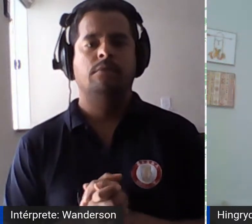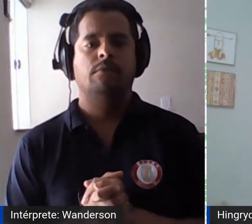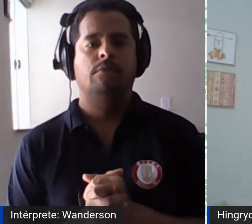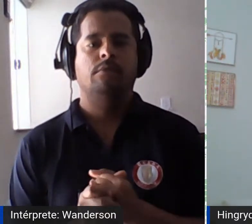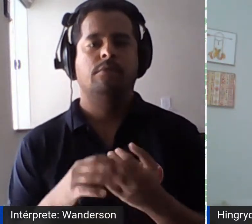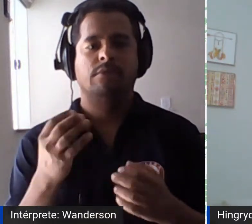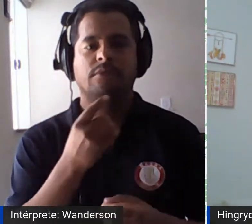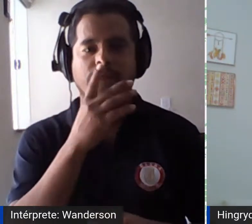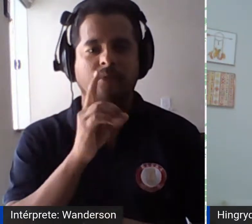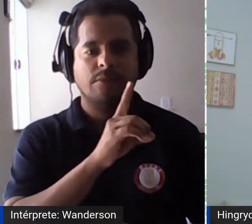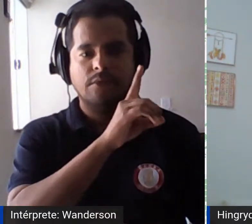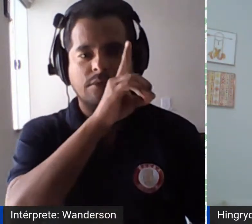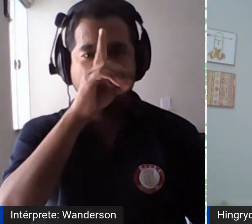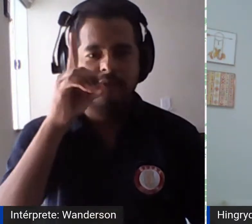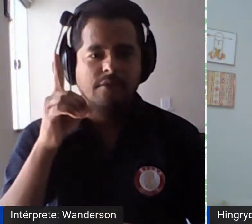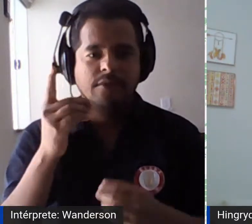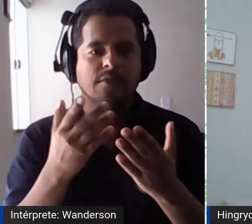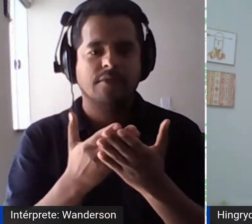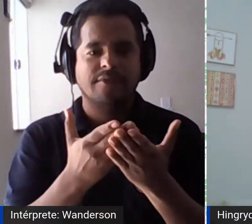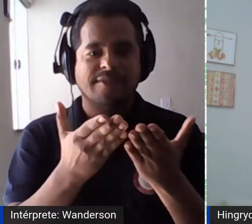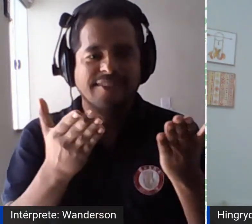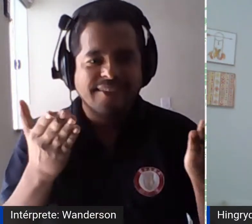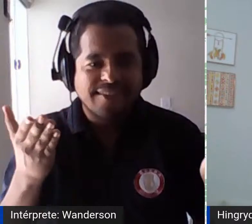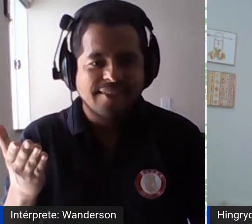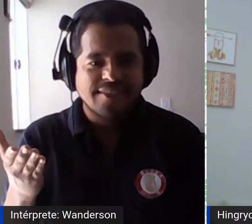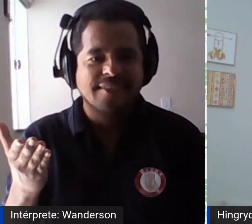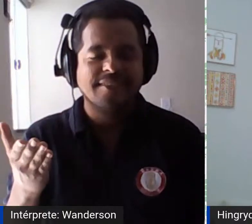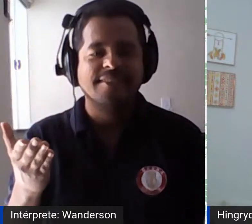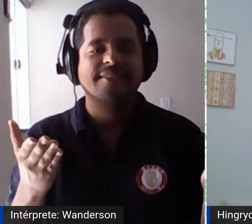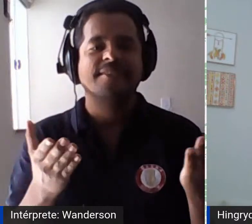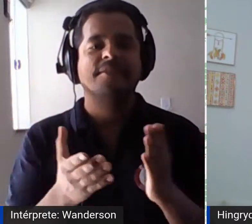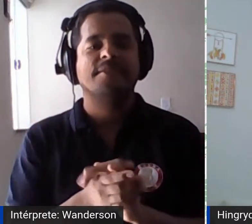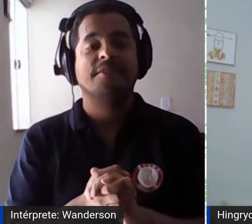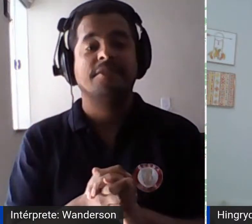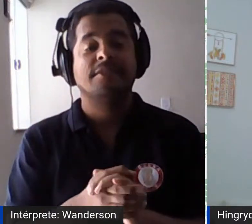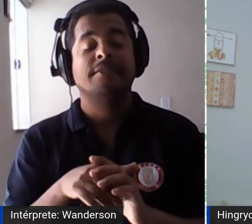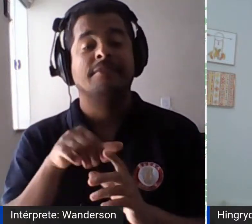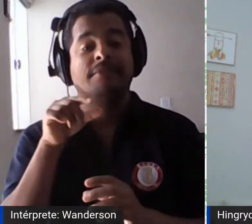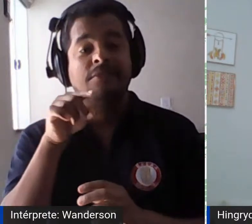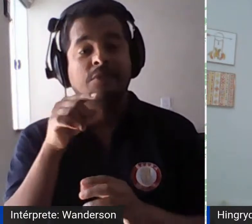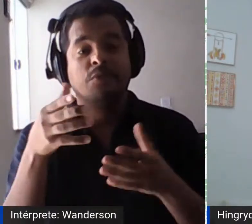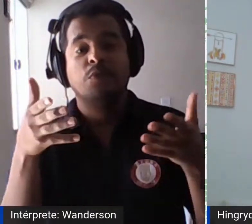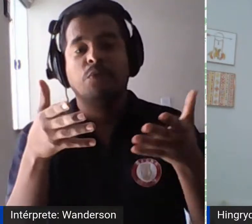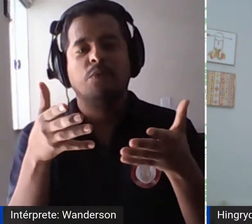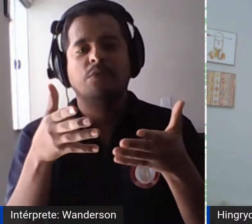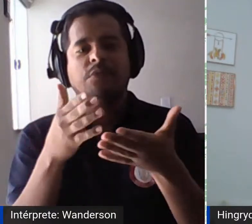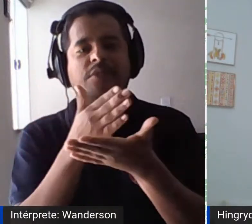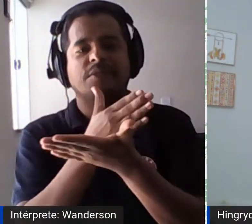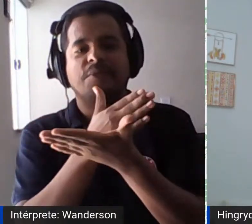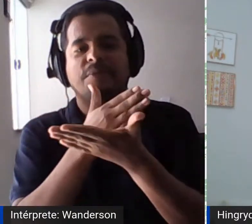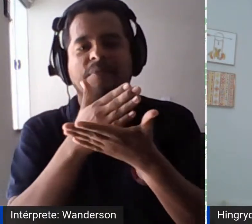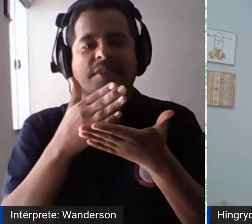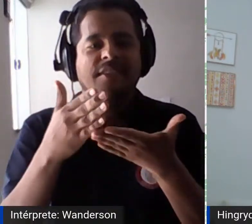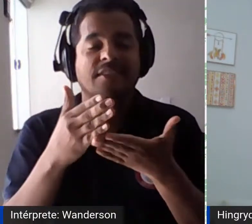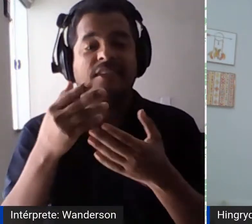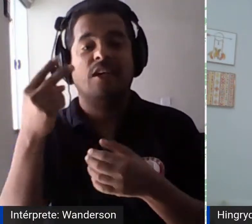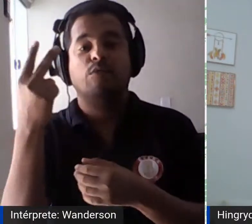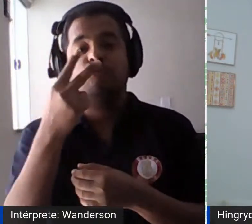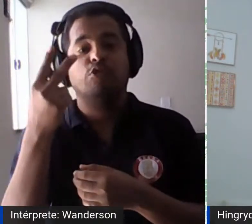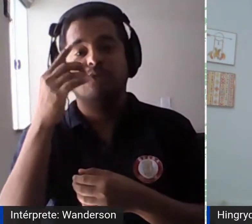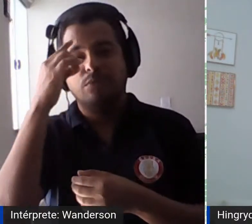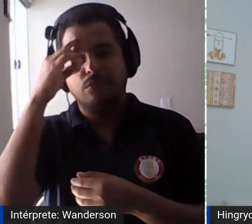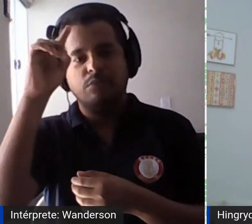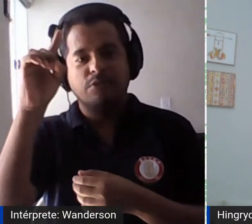Ok, bom dia a todos e todas. Estamos aqui dando início ao nosso segundo dia